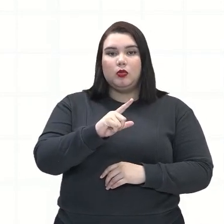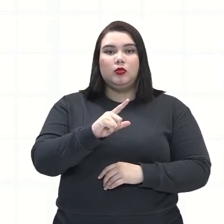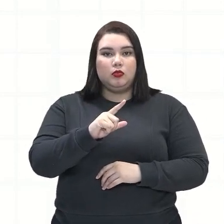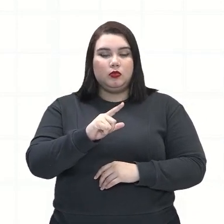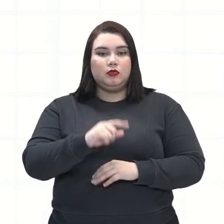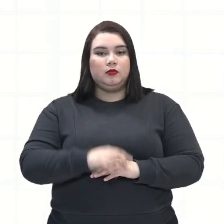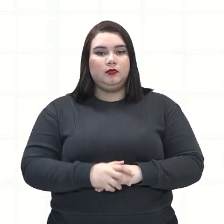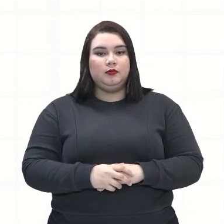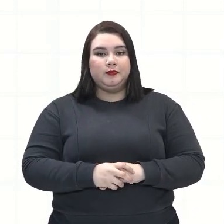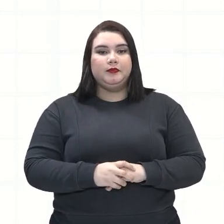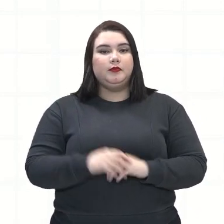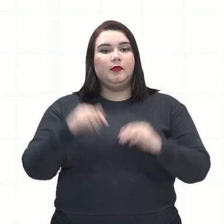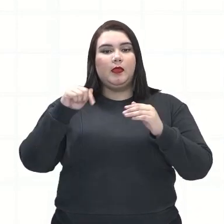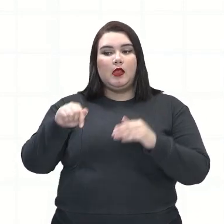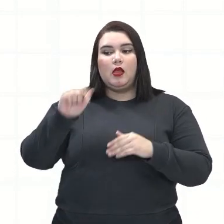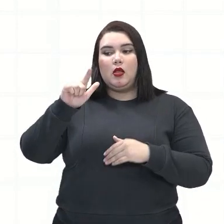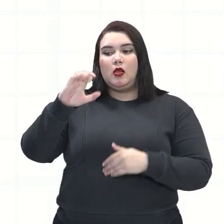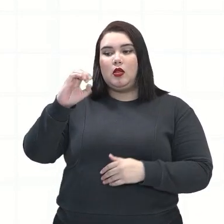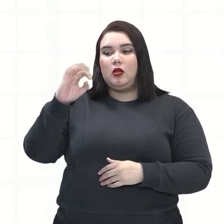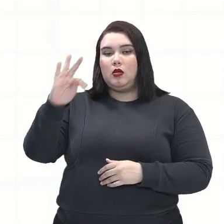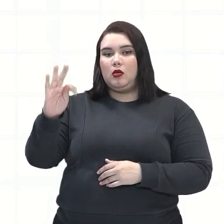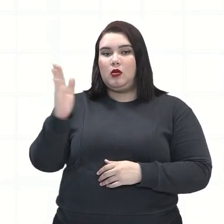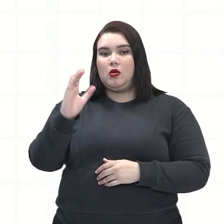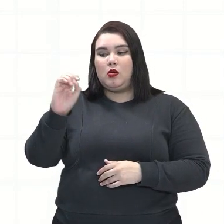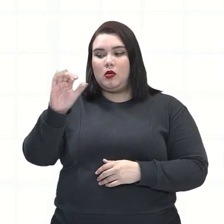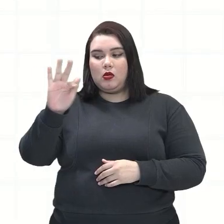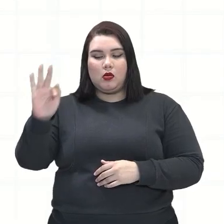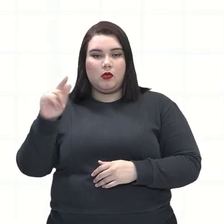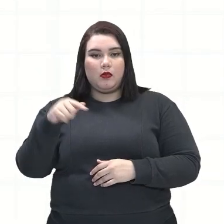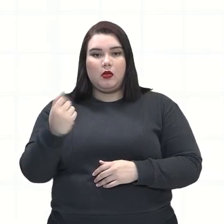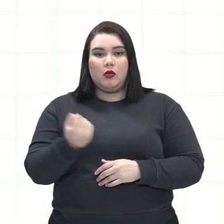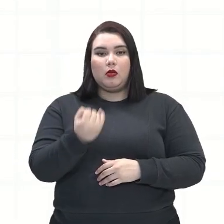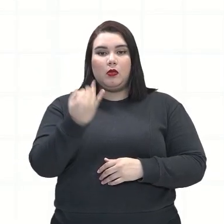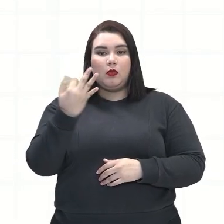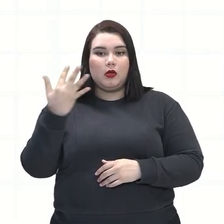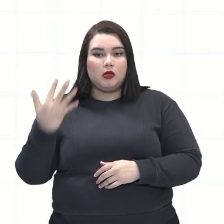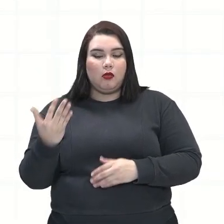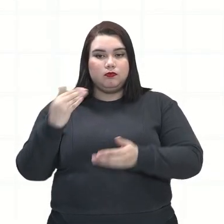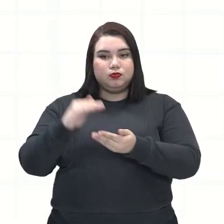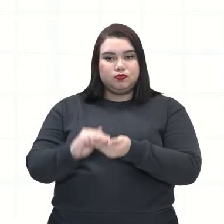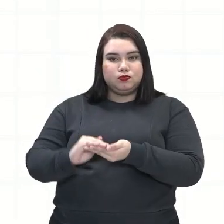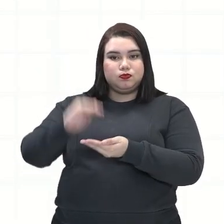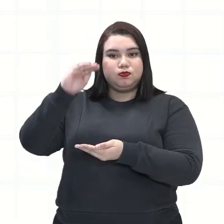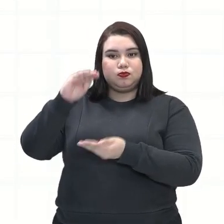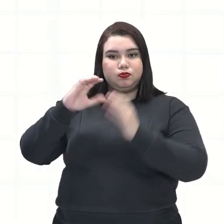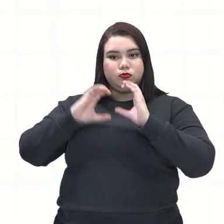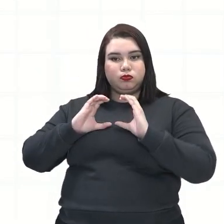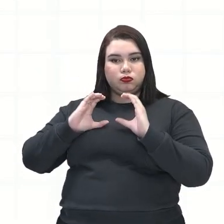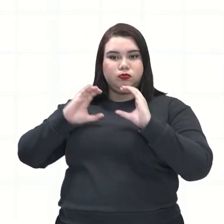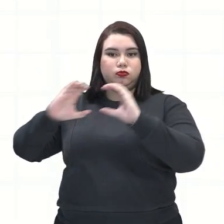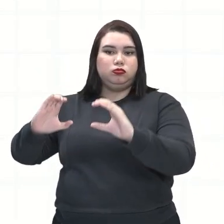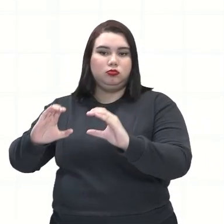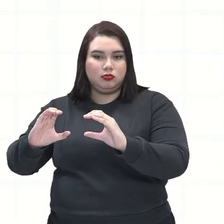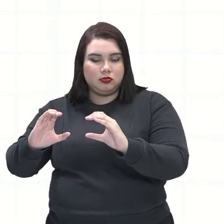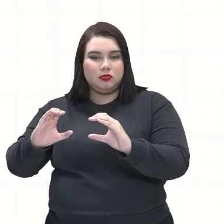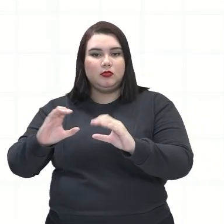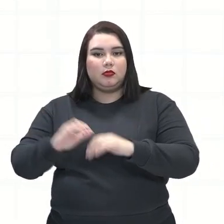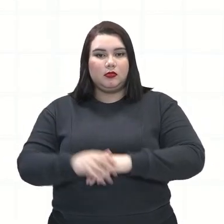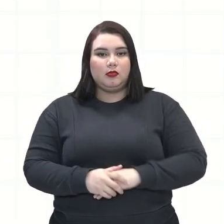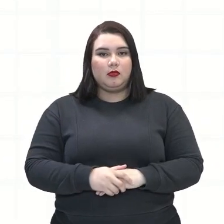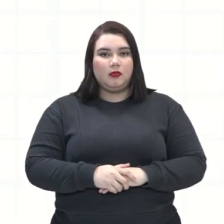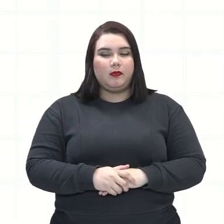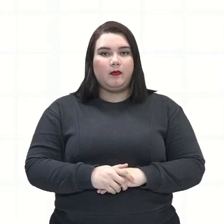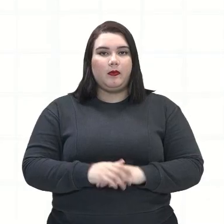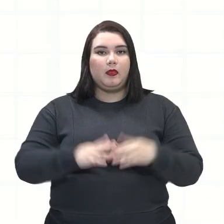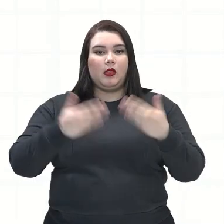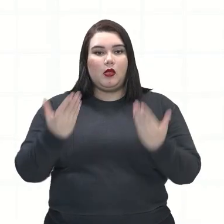lot of está indicando que essa quantidade de dinheiro foi muita, né? Bastante. A lot